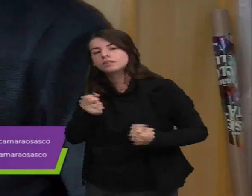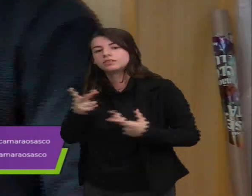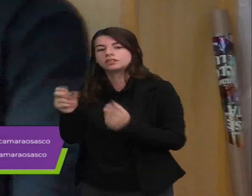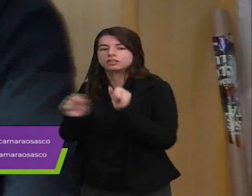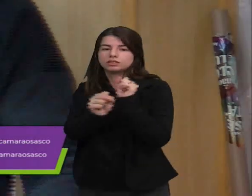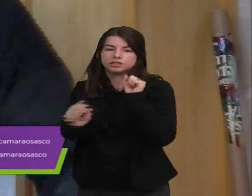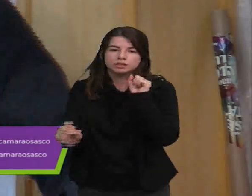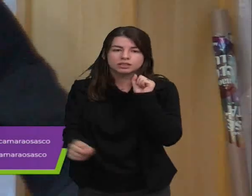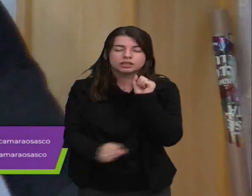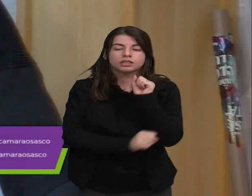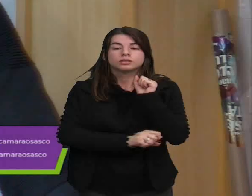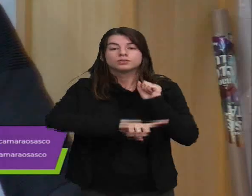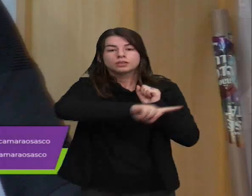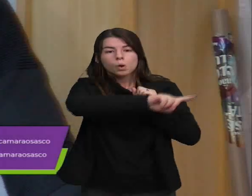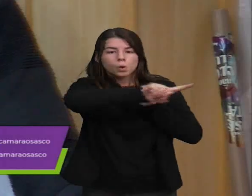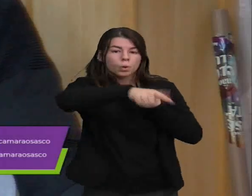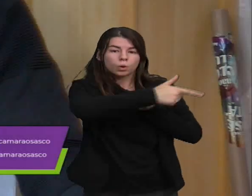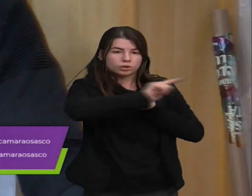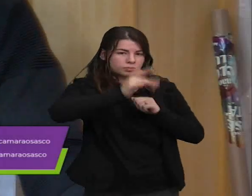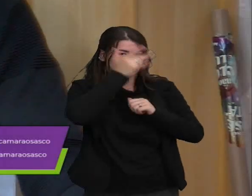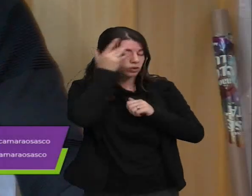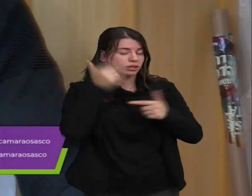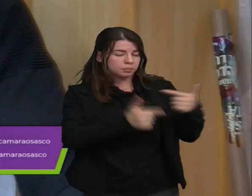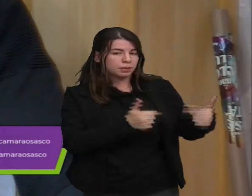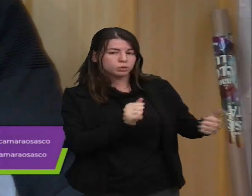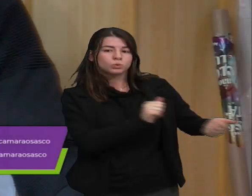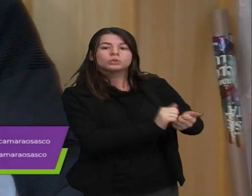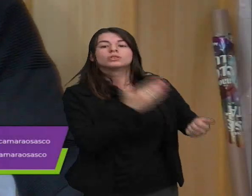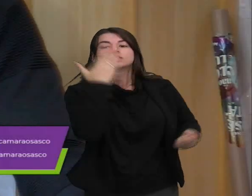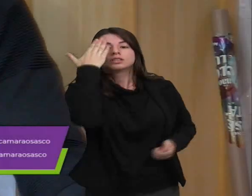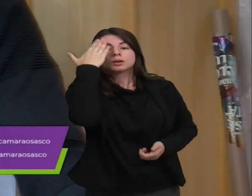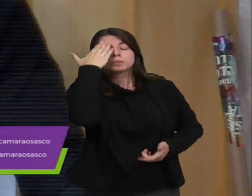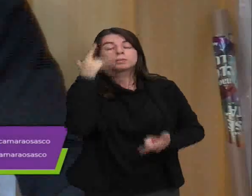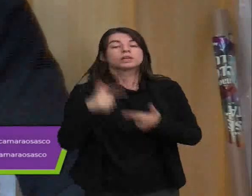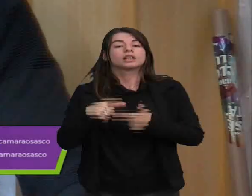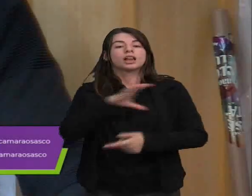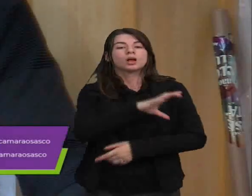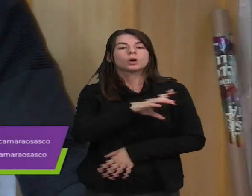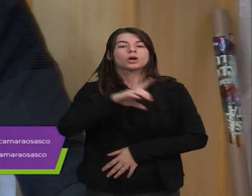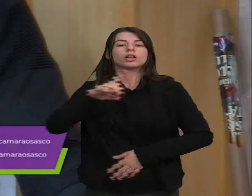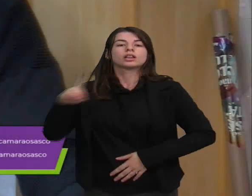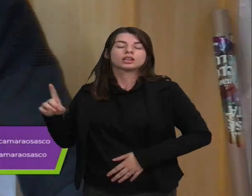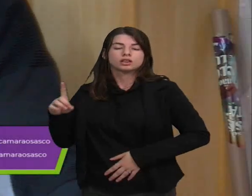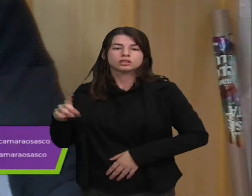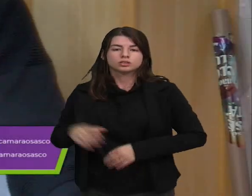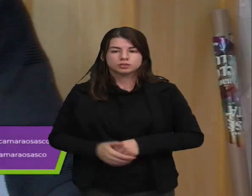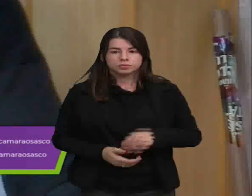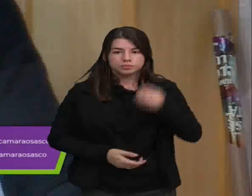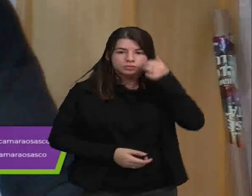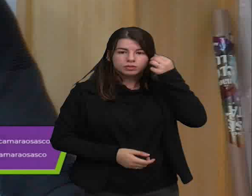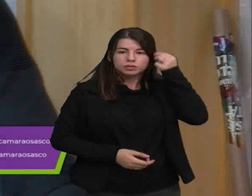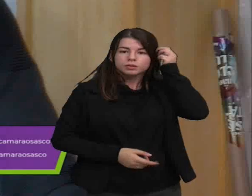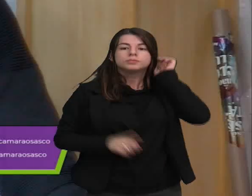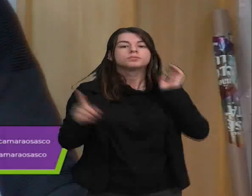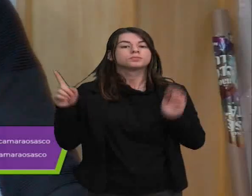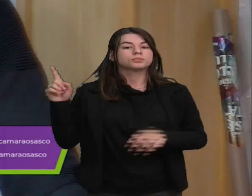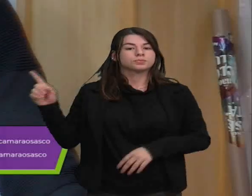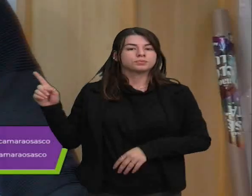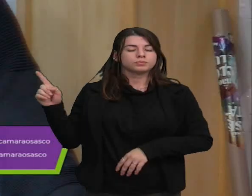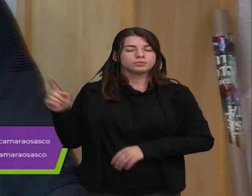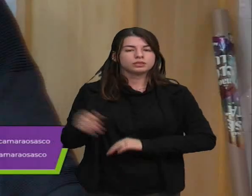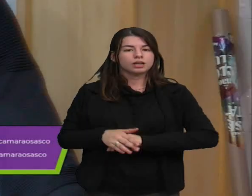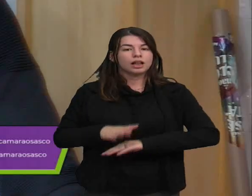Fagian certo ele é o coordenador da frente parlamentar na Assembleia